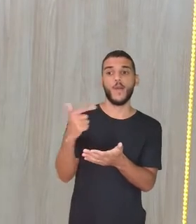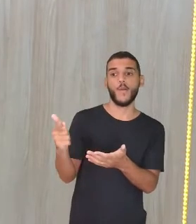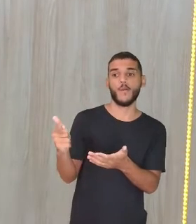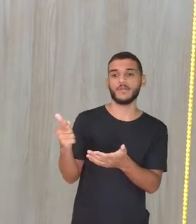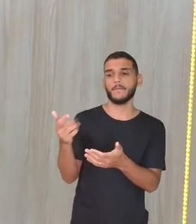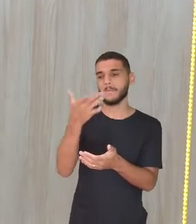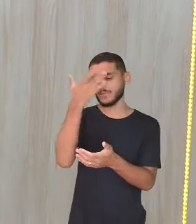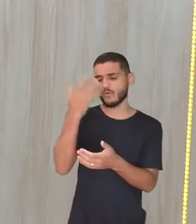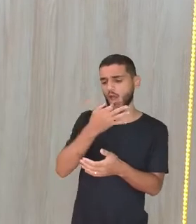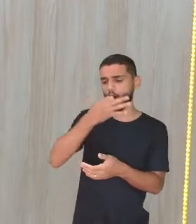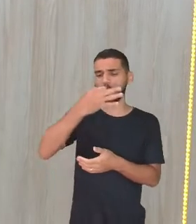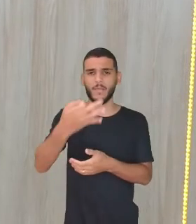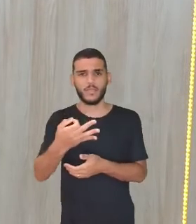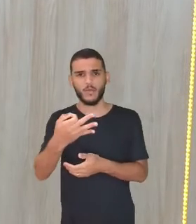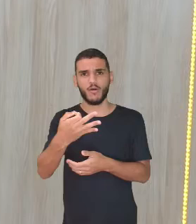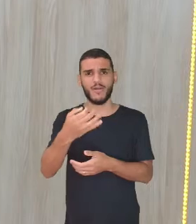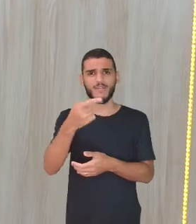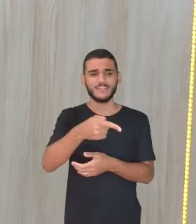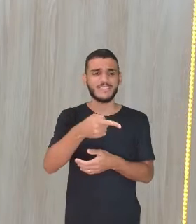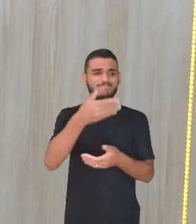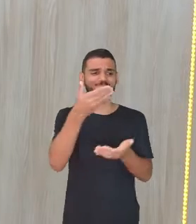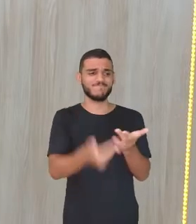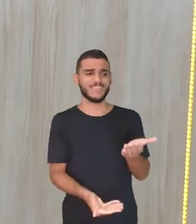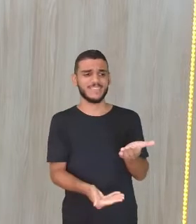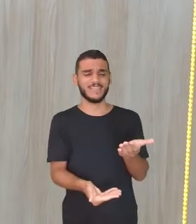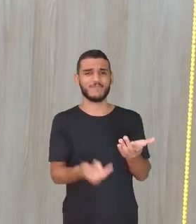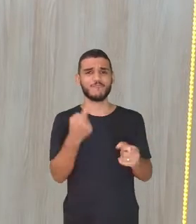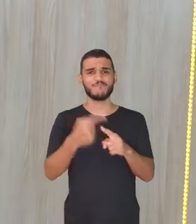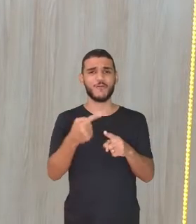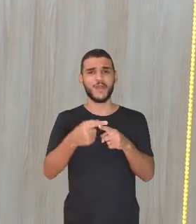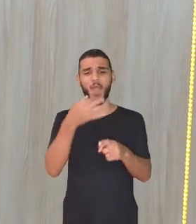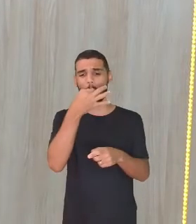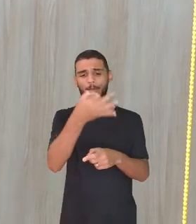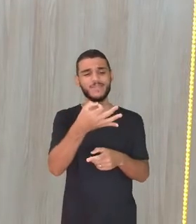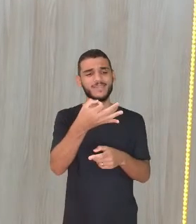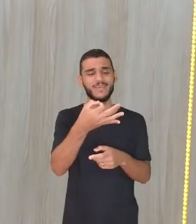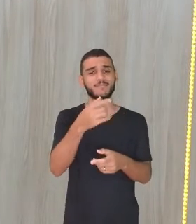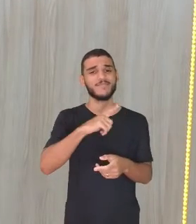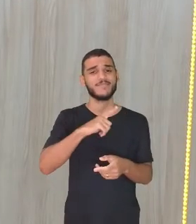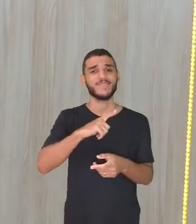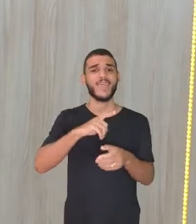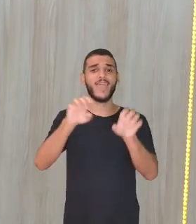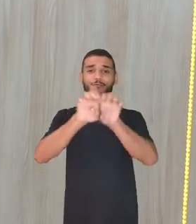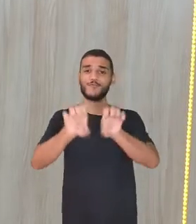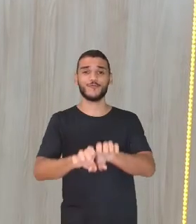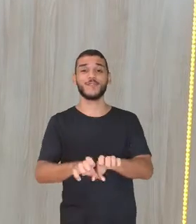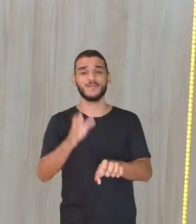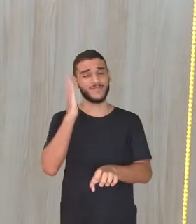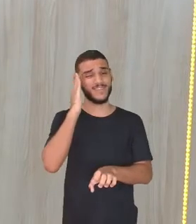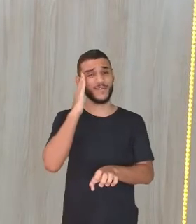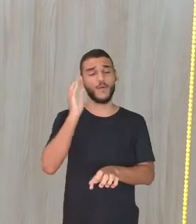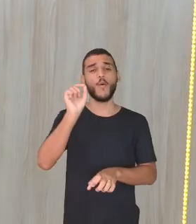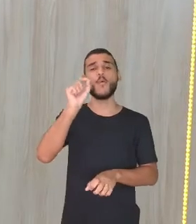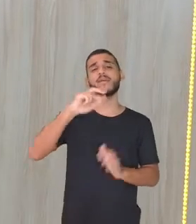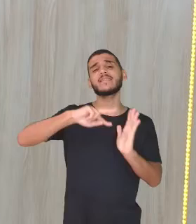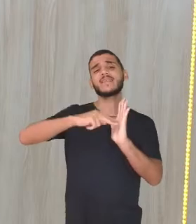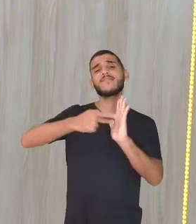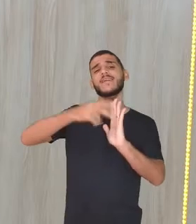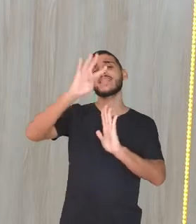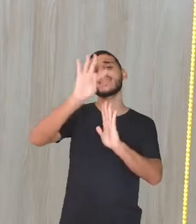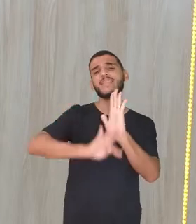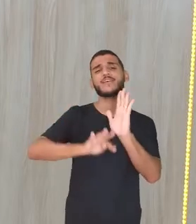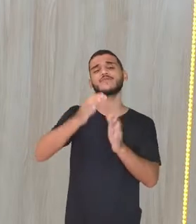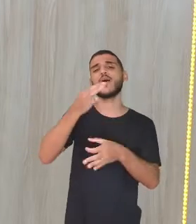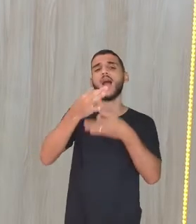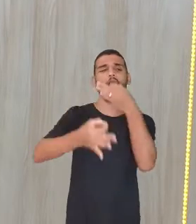sua tese, a sua ideia. A gente vê isso. Agora, o que seria, né, o texto argumentativo? A gente vê tanto texto